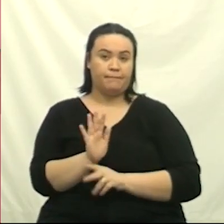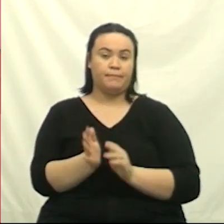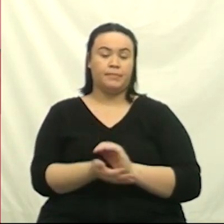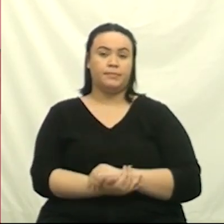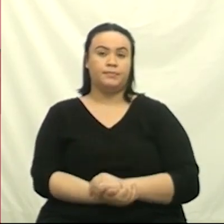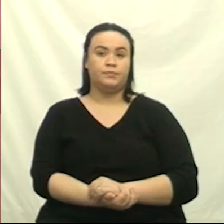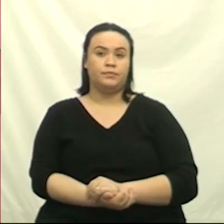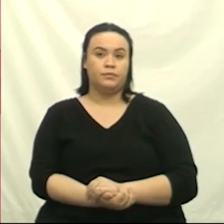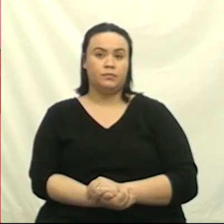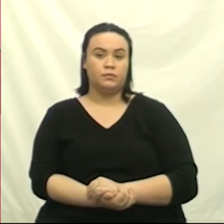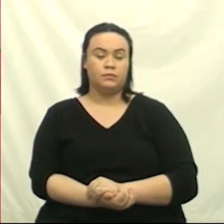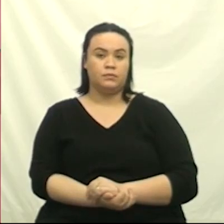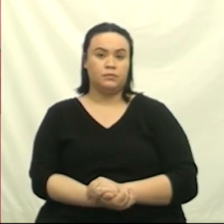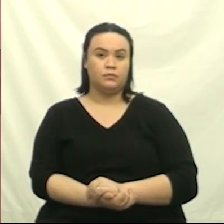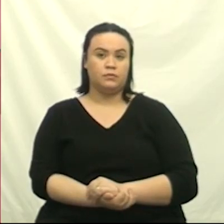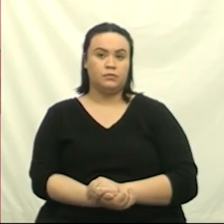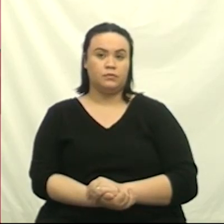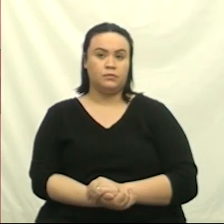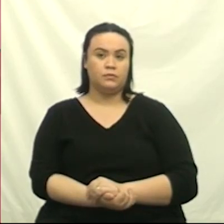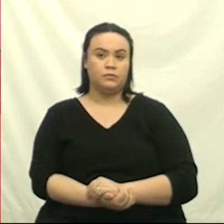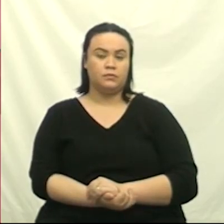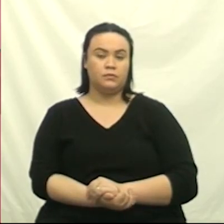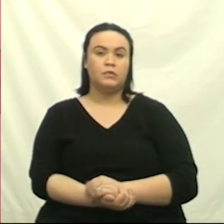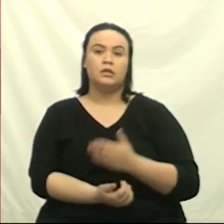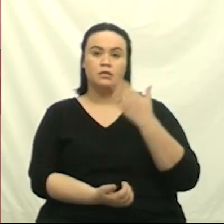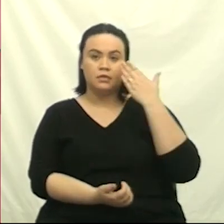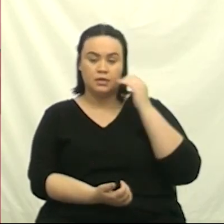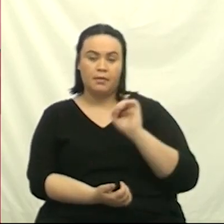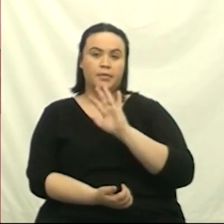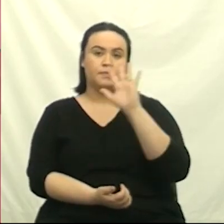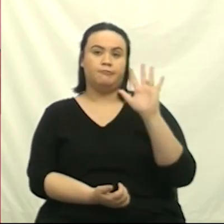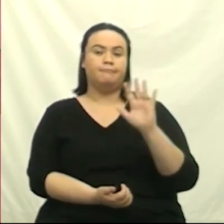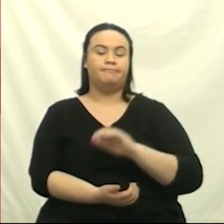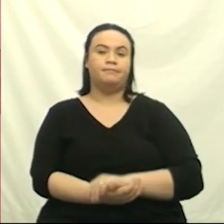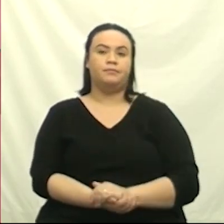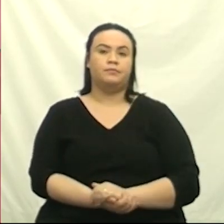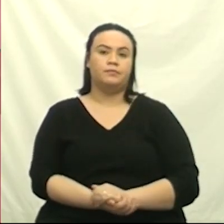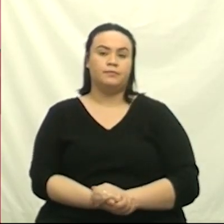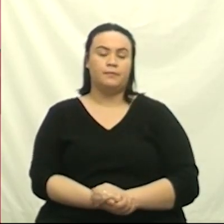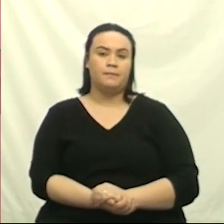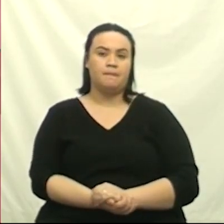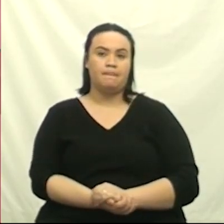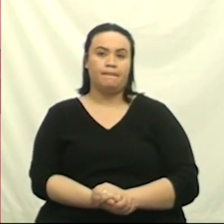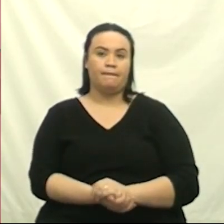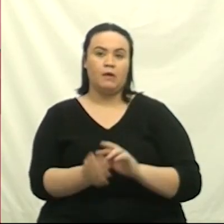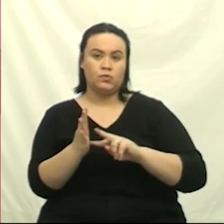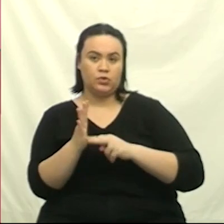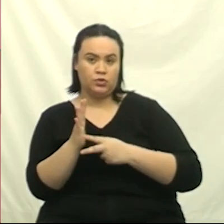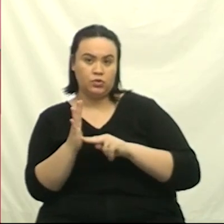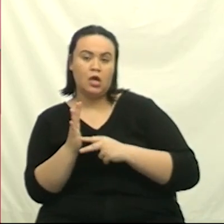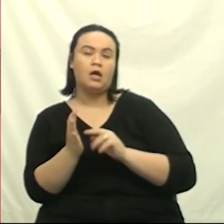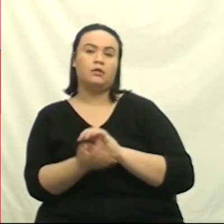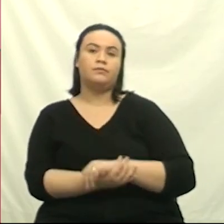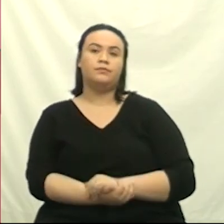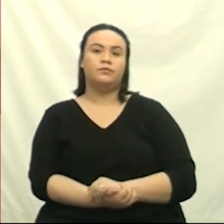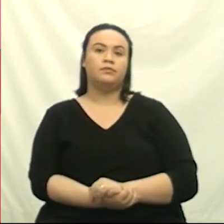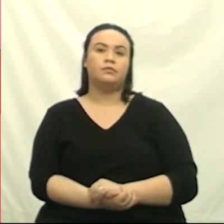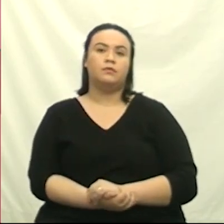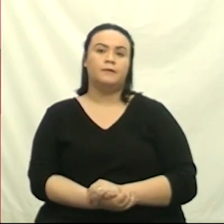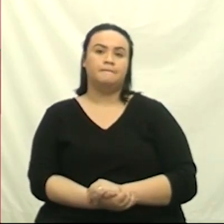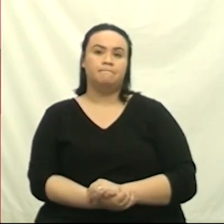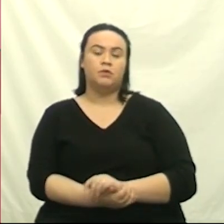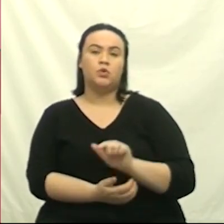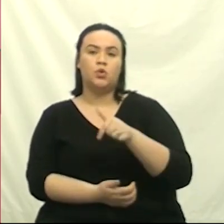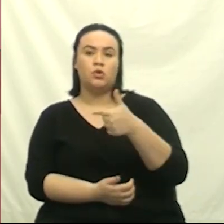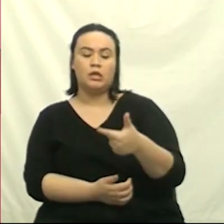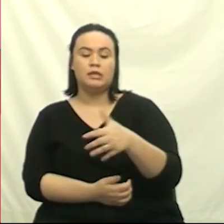dos liberados do sindicato e nós sabemos muito bem disso diga-se de passagem os sindicatos patronais os sindicatos de